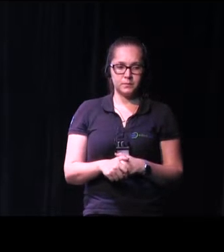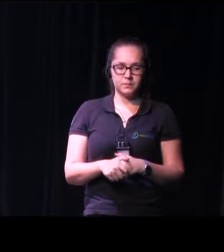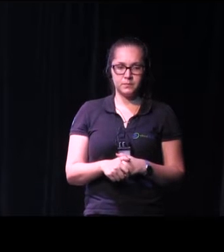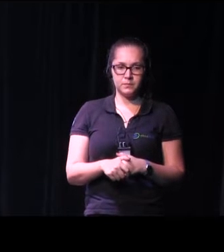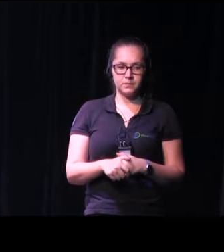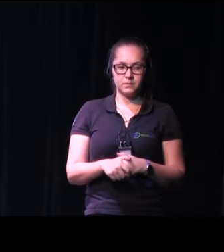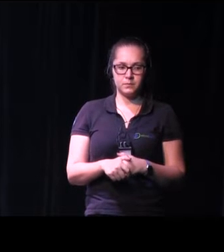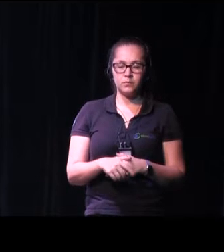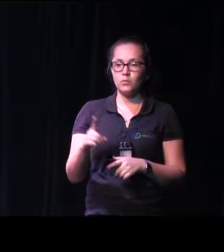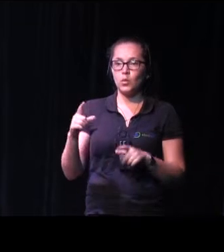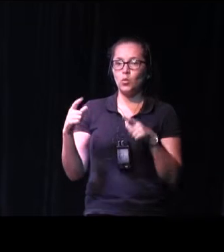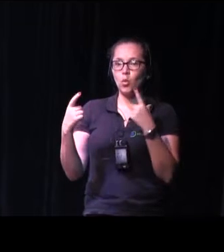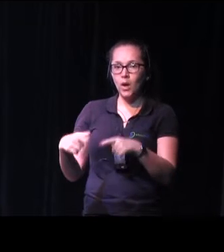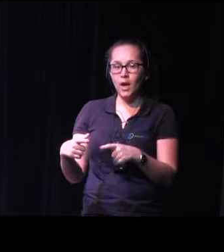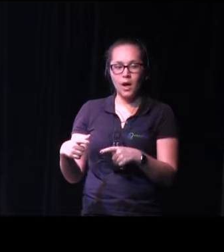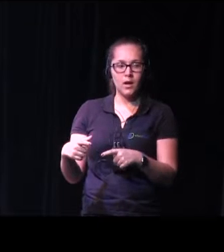um